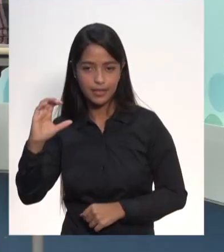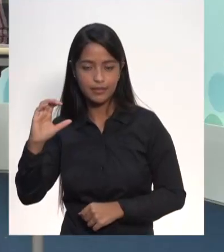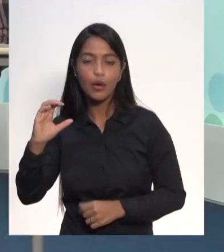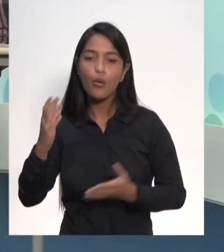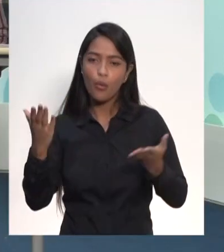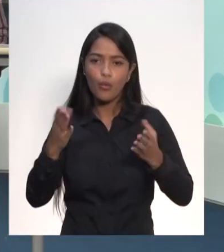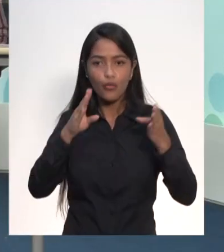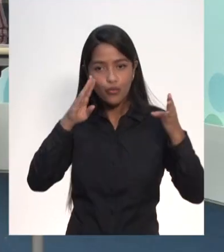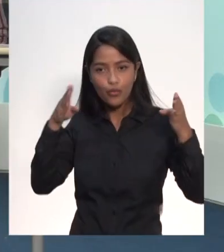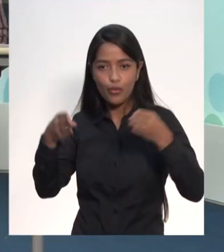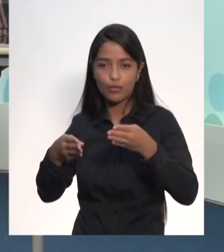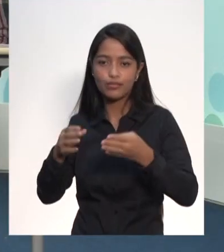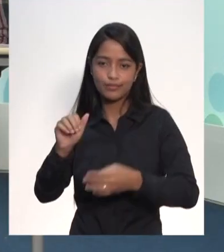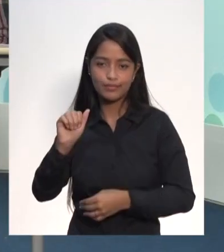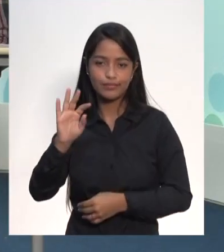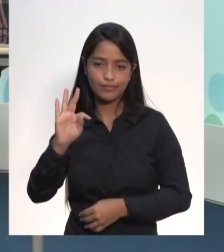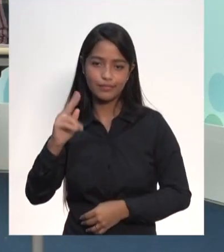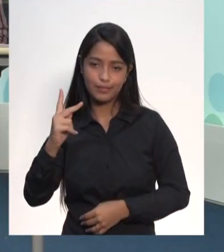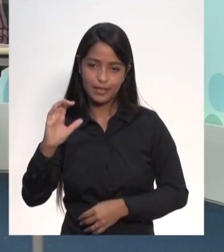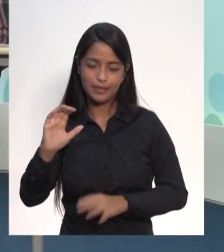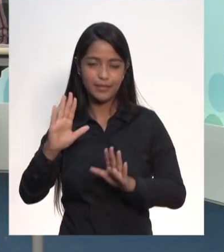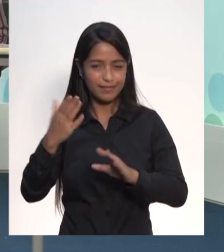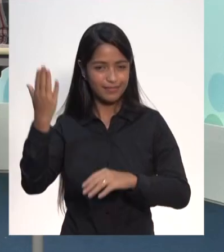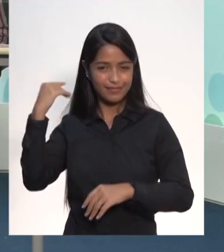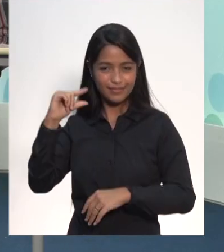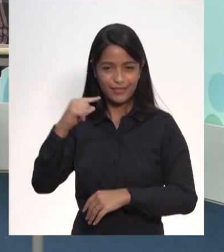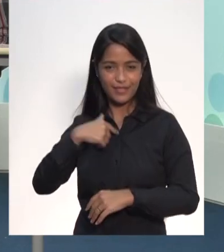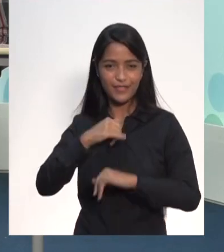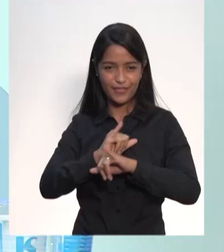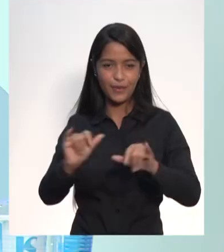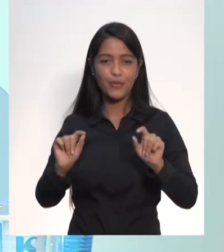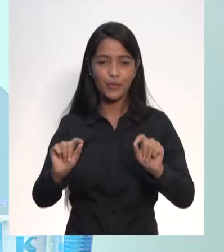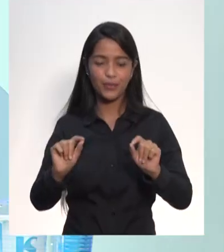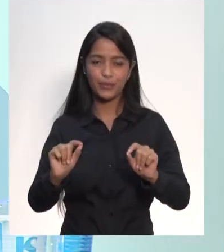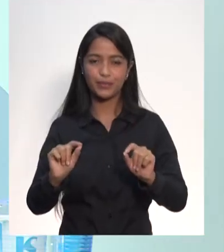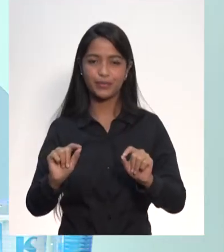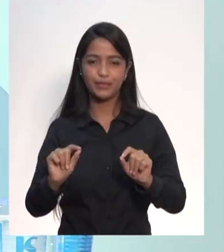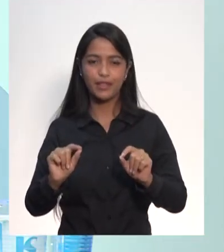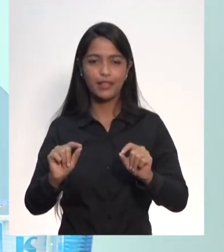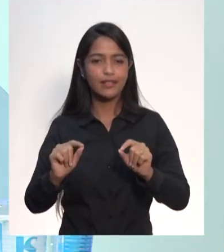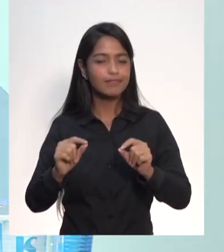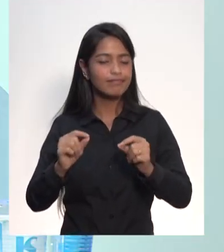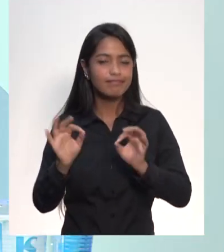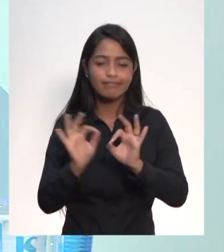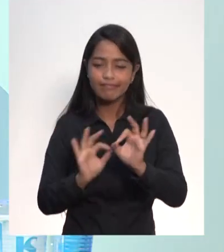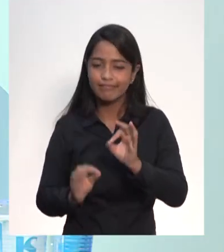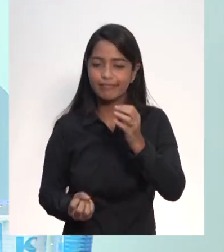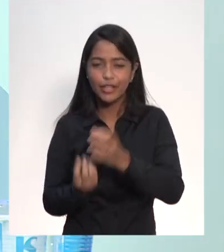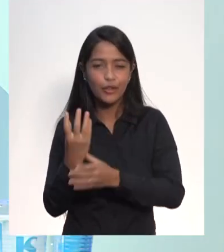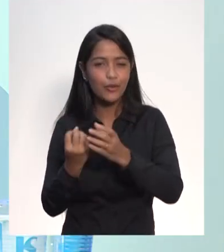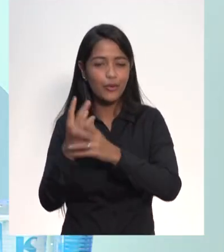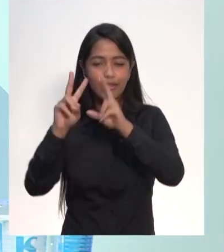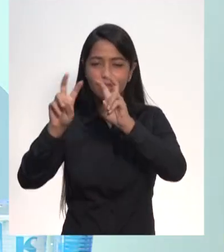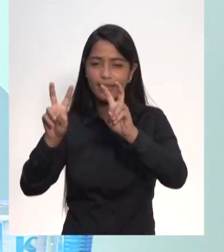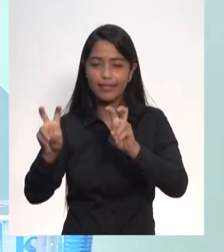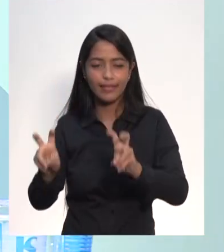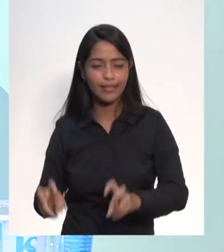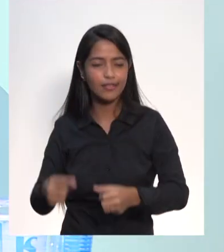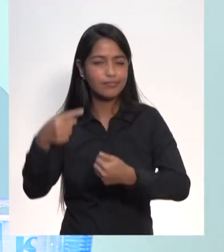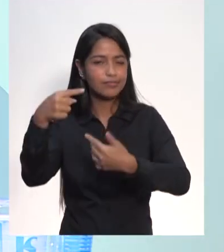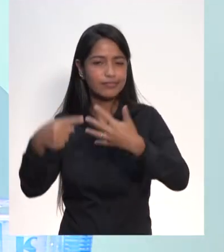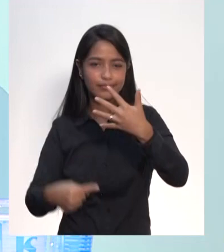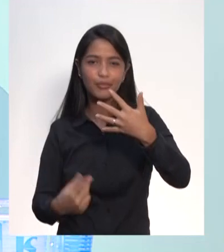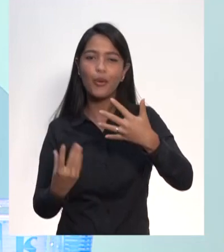nesse item. Mas, como eu disse agora há pouco, foram desenvolvidos vários temas importantes, toda